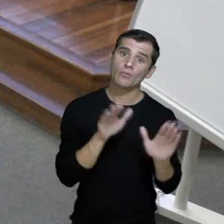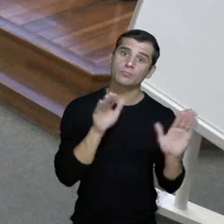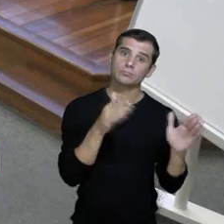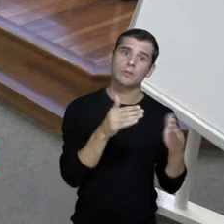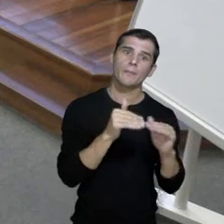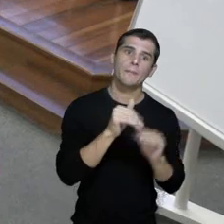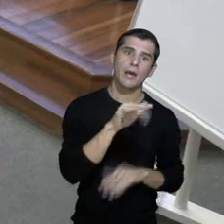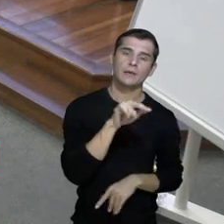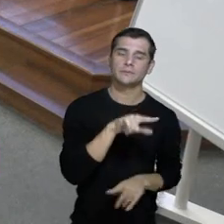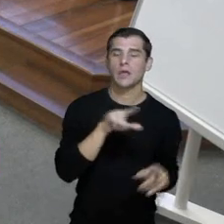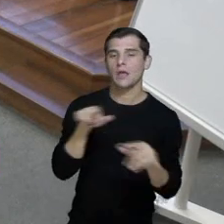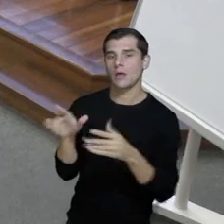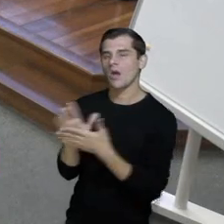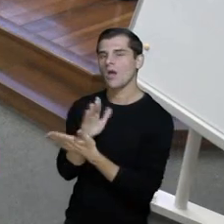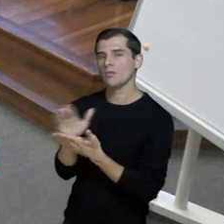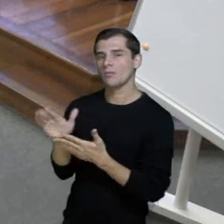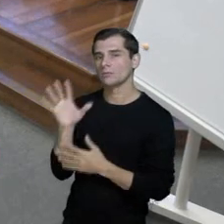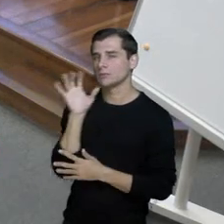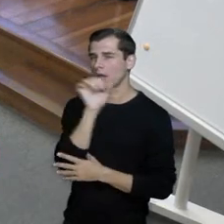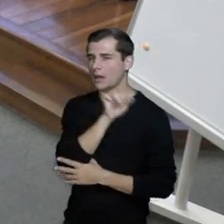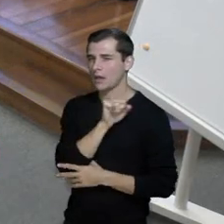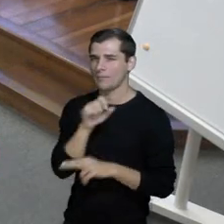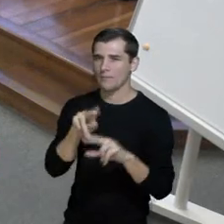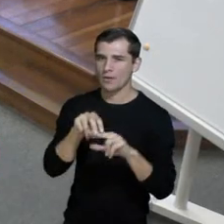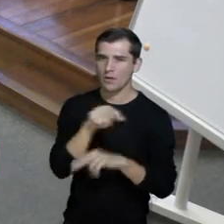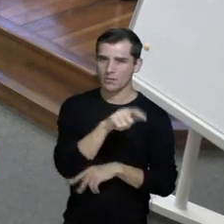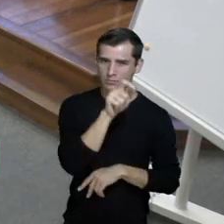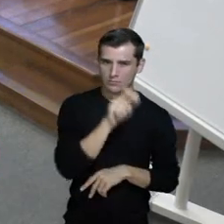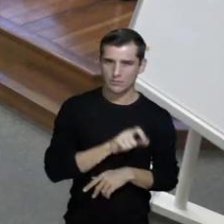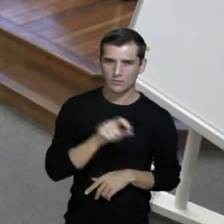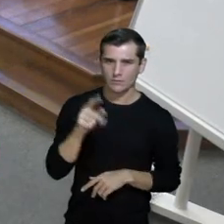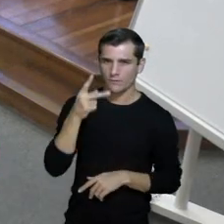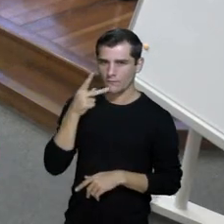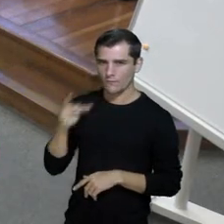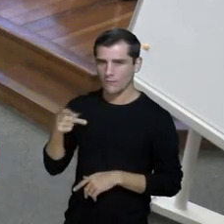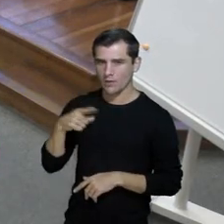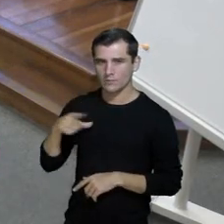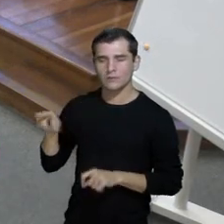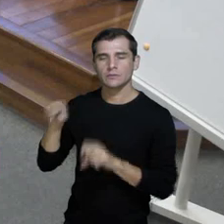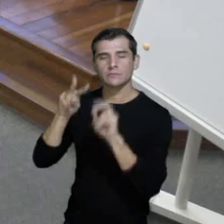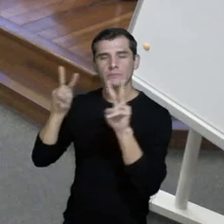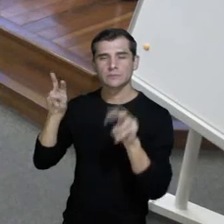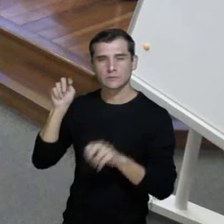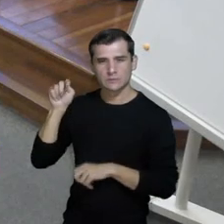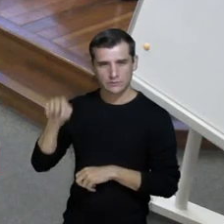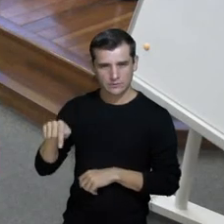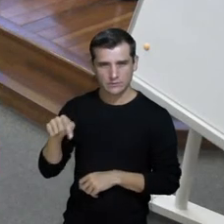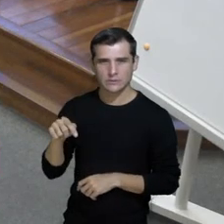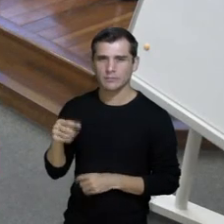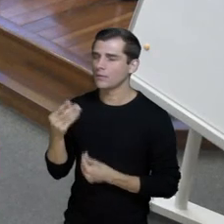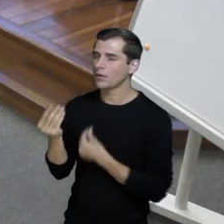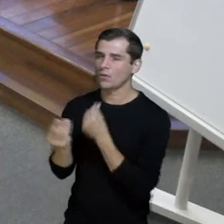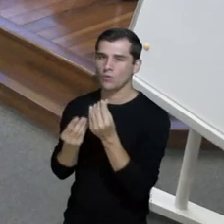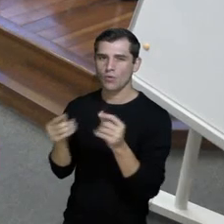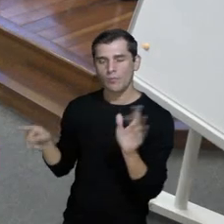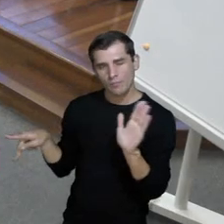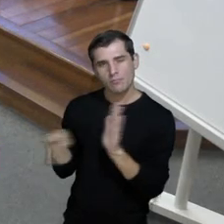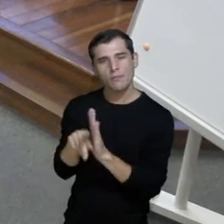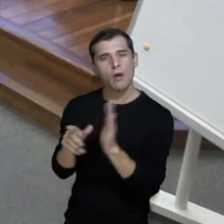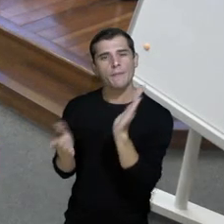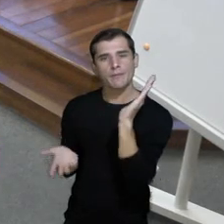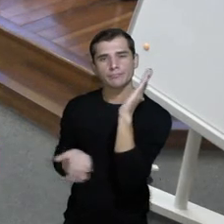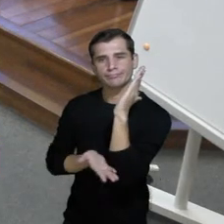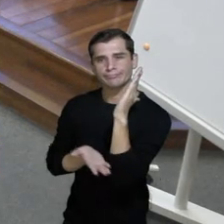rapidinho até porque o Dr Afonso abordou na questão de alguns Pilares né que é a